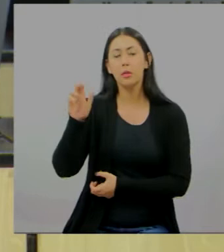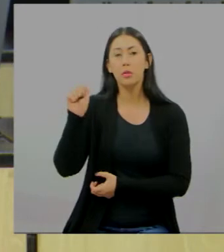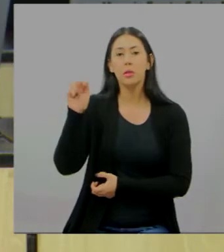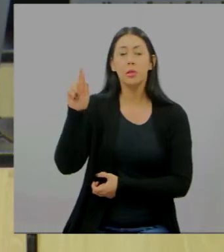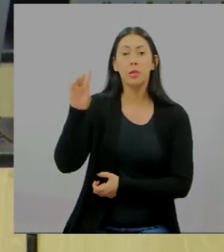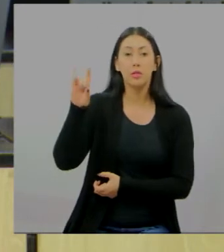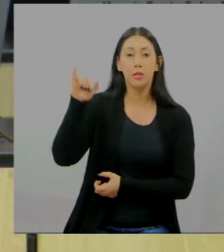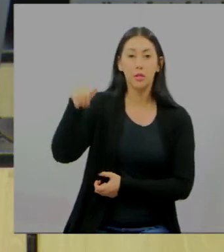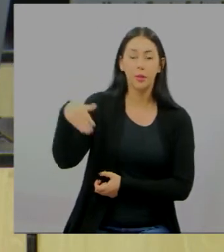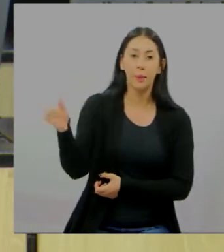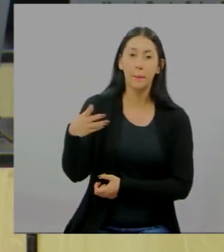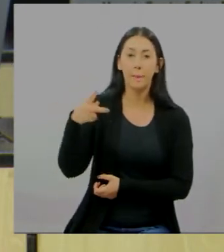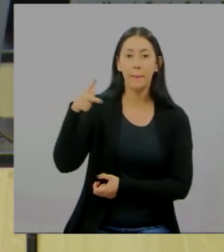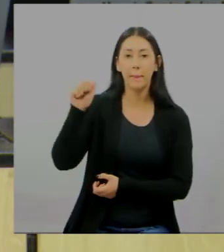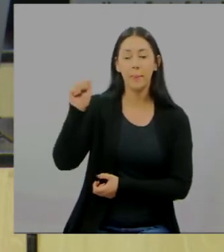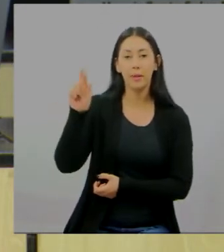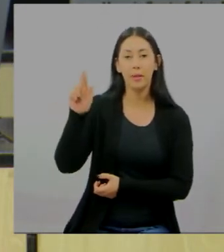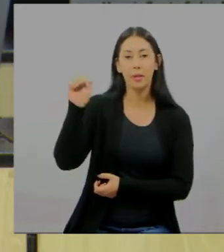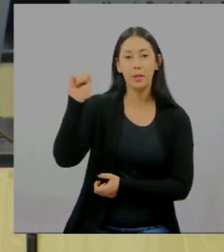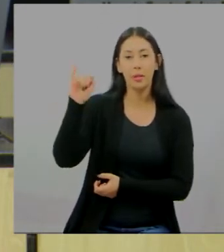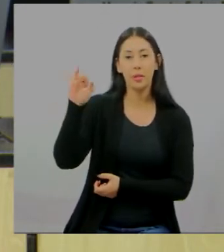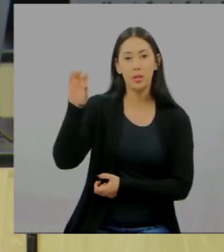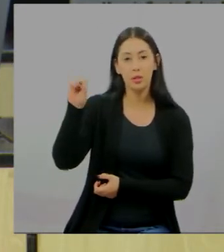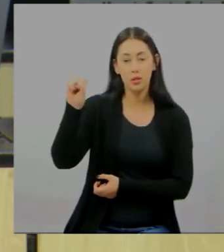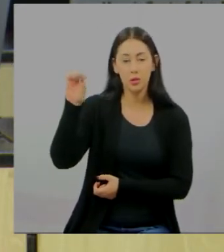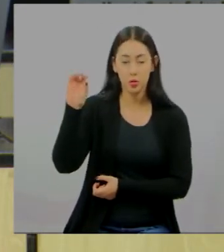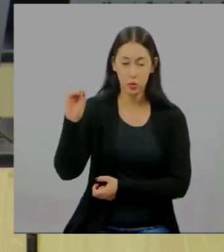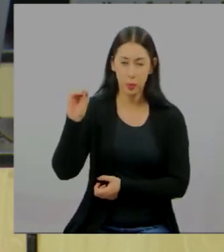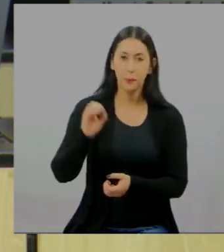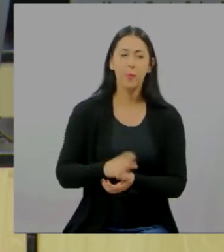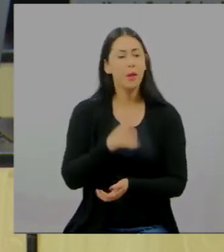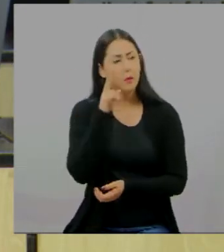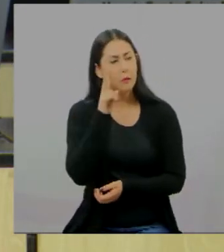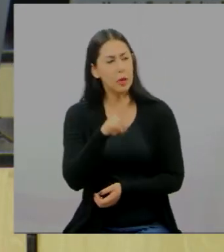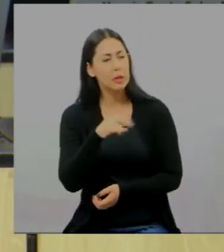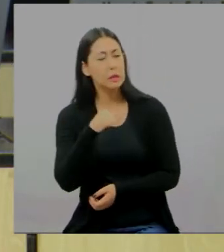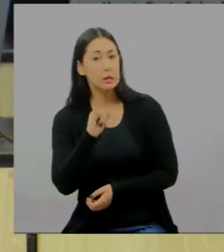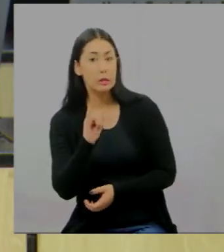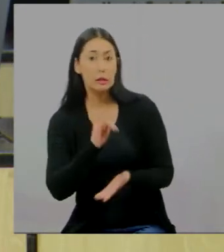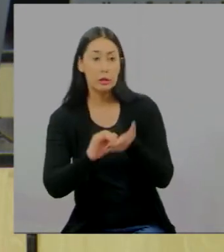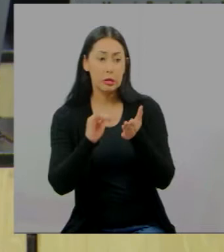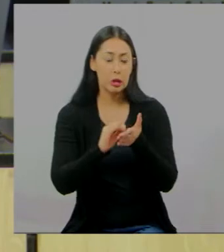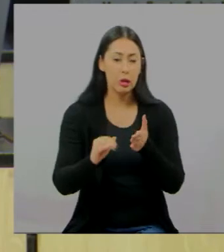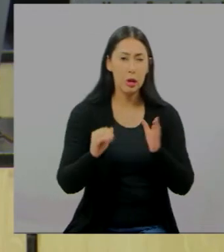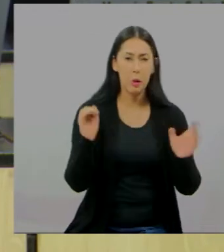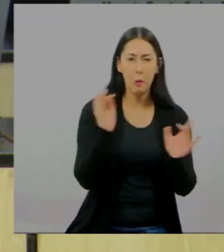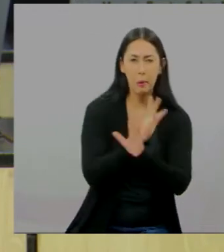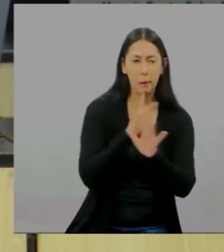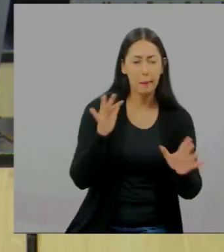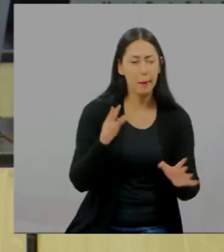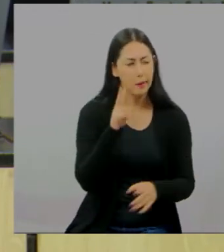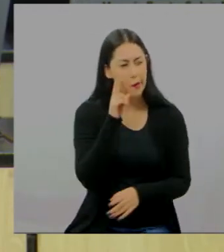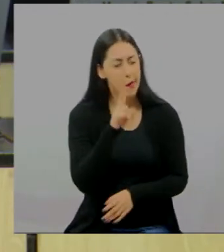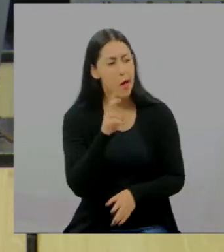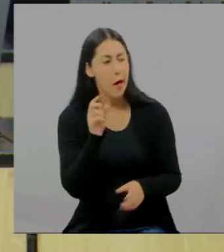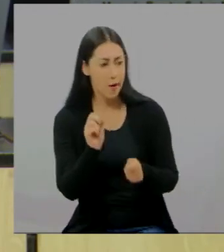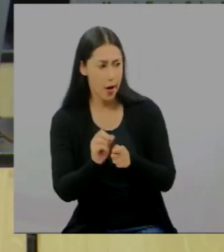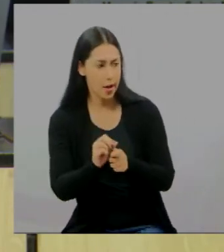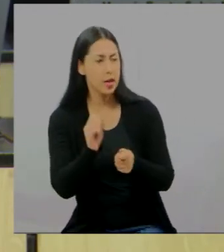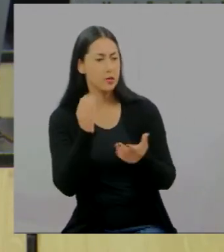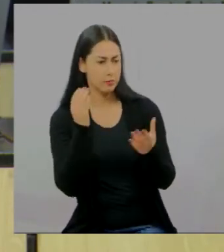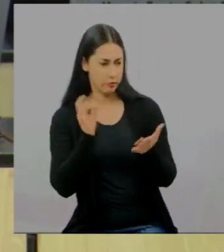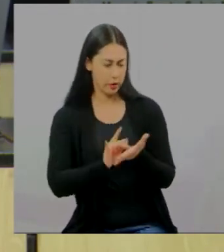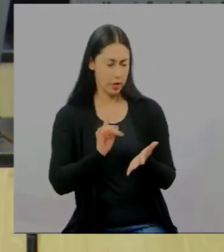reside, para averiguar se a Secretaria de Mobilidade Urbana Municipal estava providenciando a devida sinalização, se a prestadora de serviços de